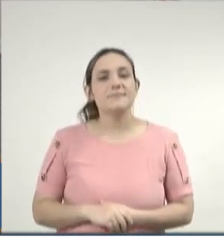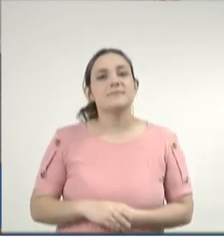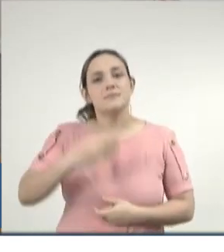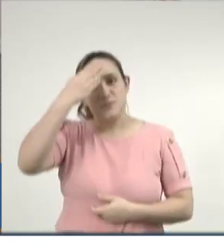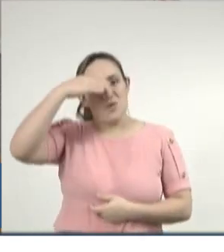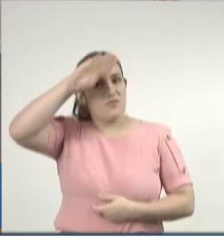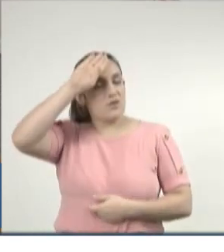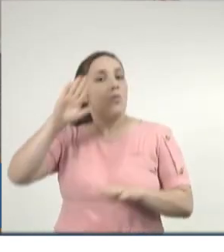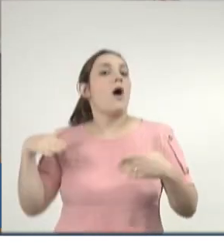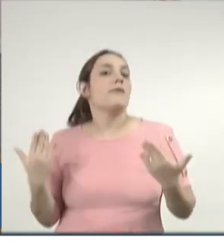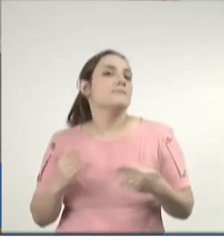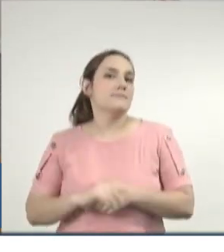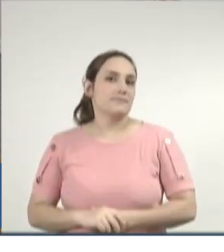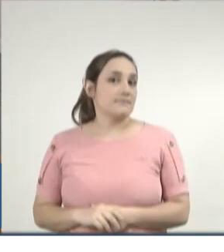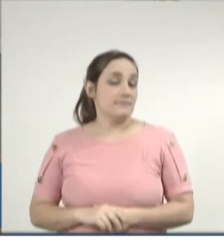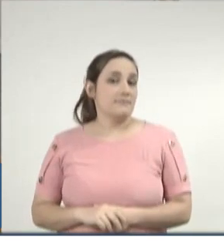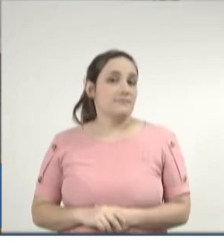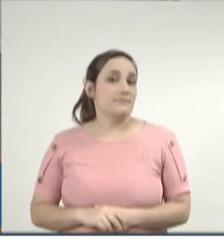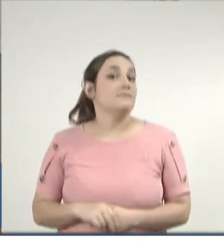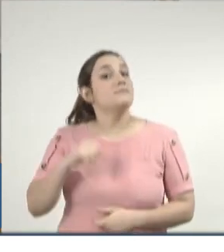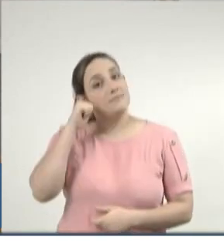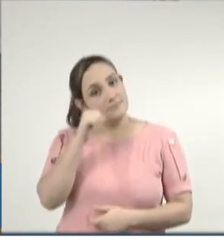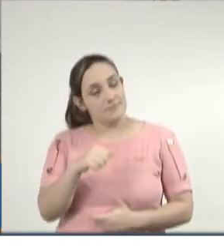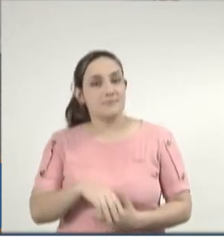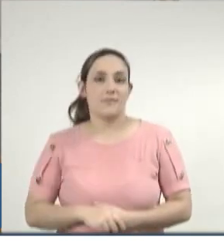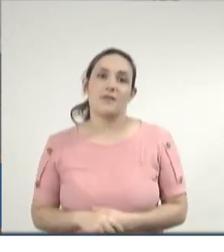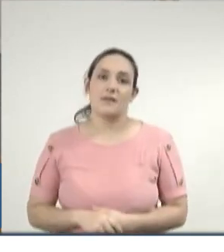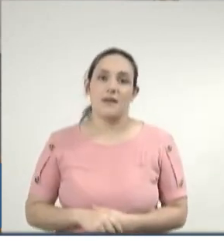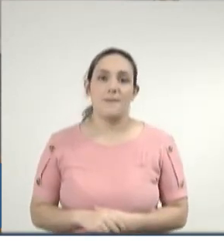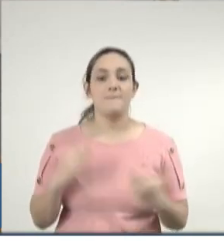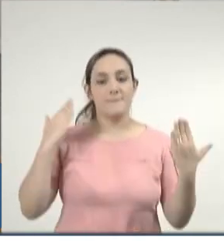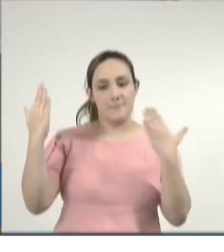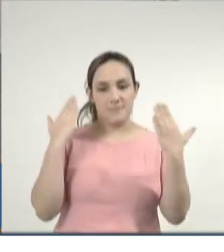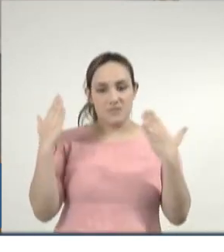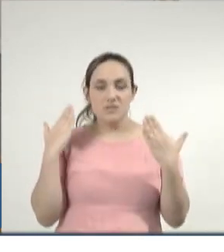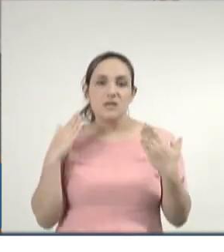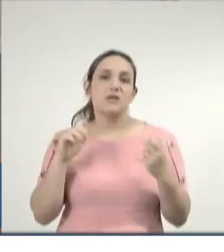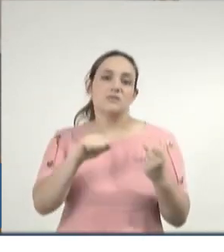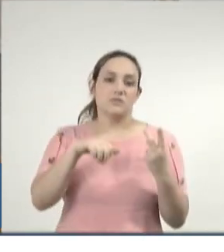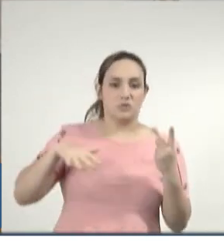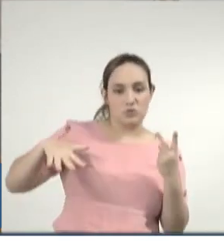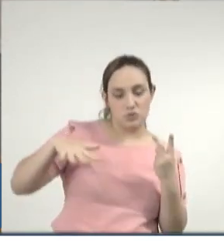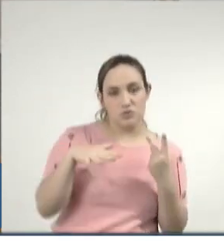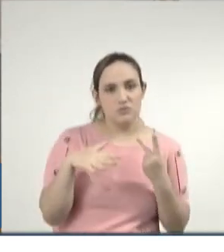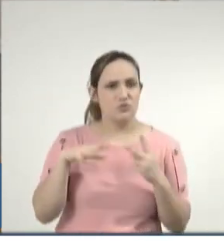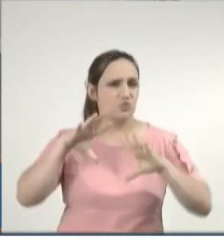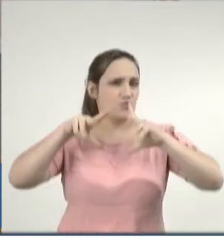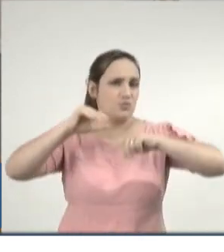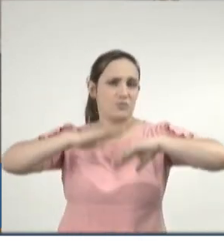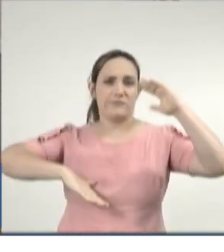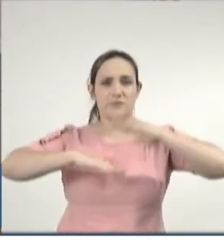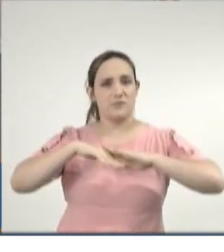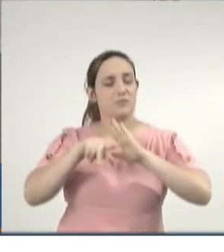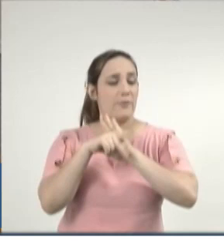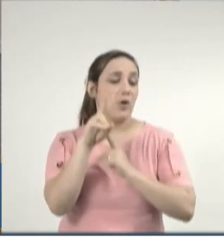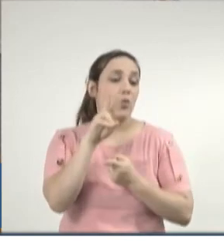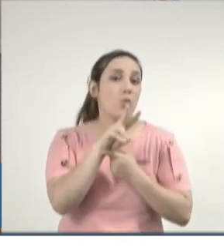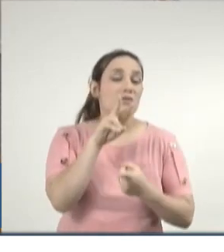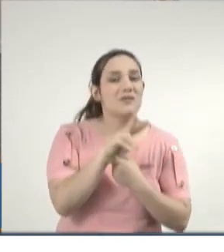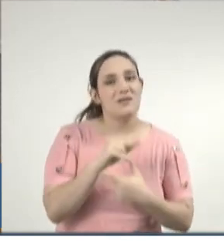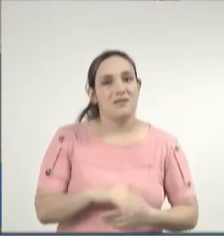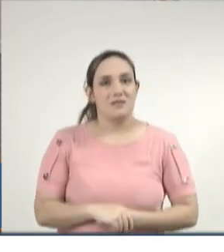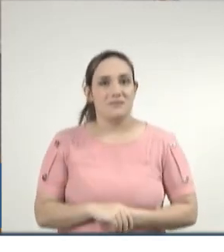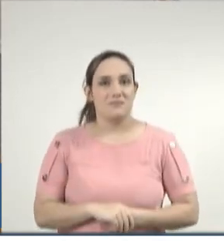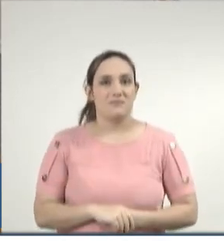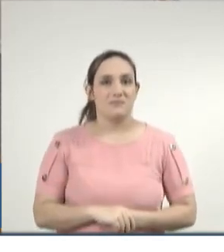Enfermeira, é uma profissão de homem ou de mulher? Mulher. Psicóloga, assistente social, que são profissões do quê, gente? De cuidado. Por quê?